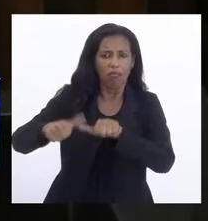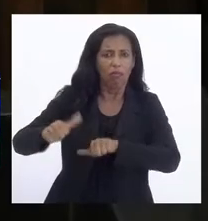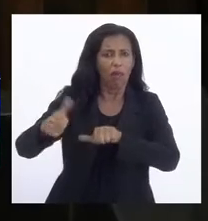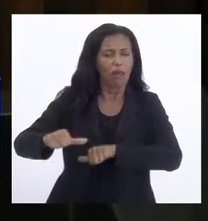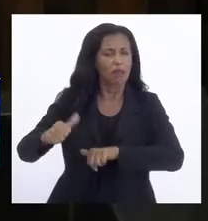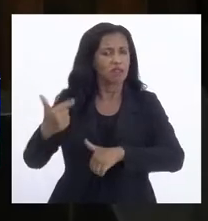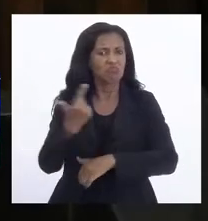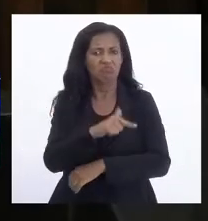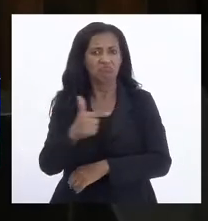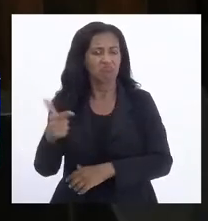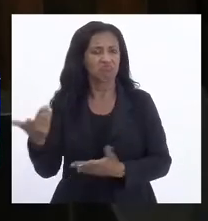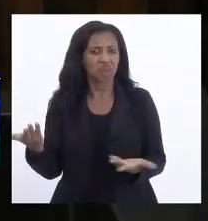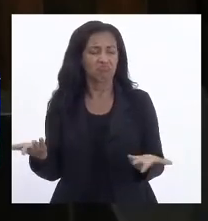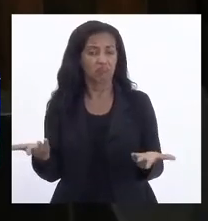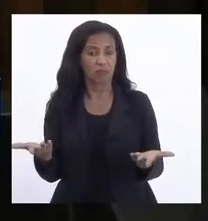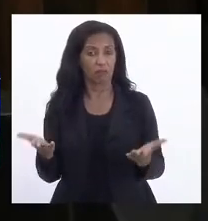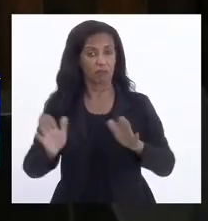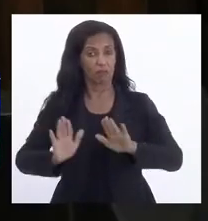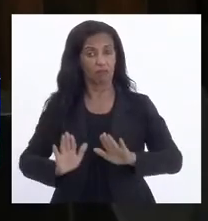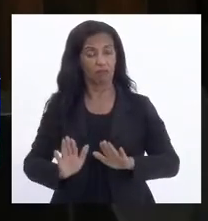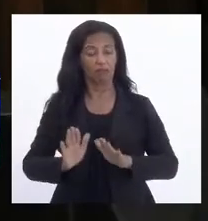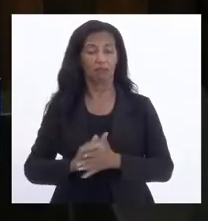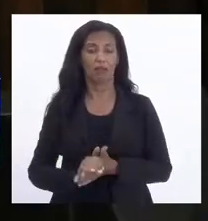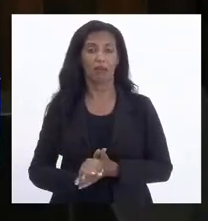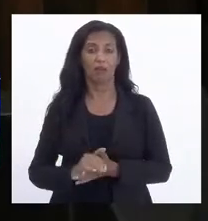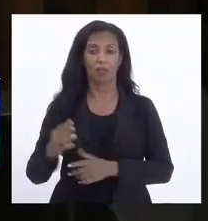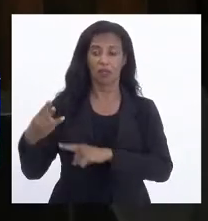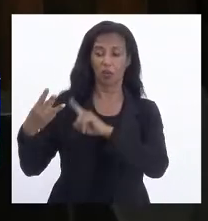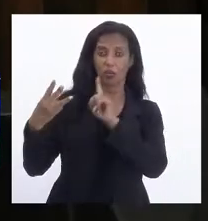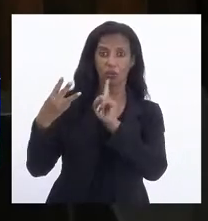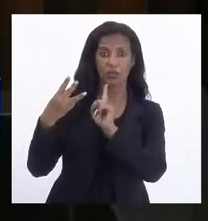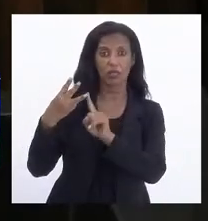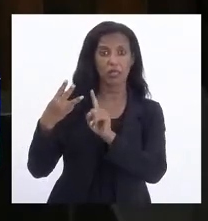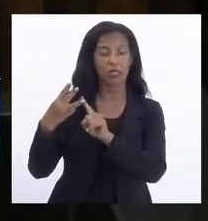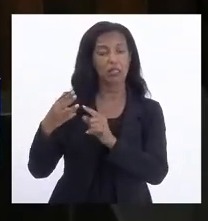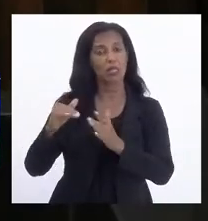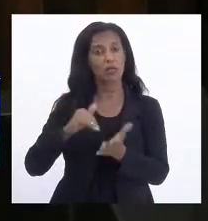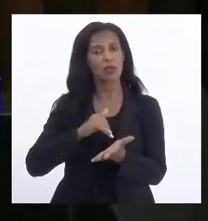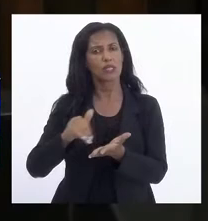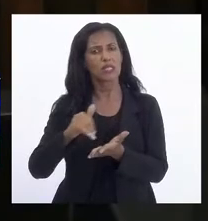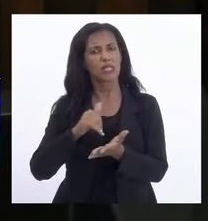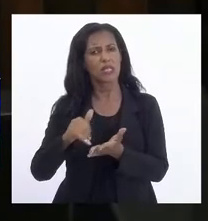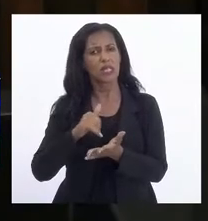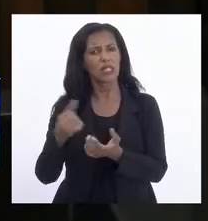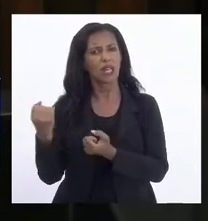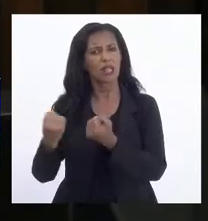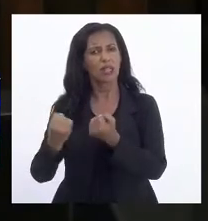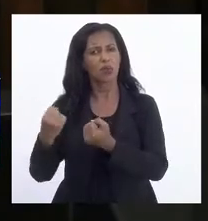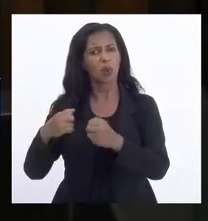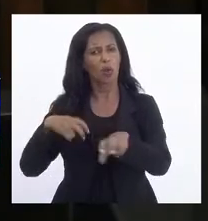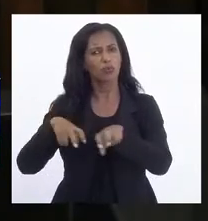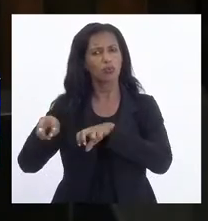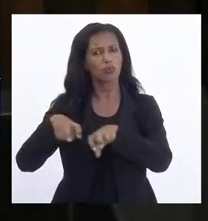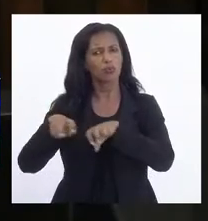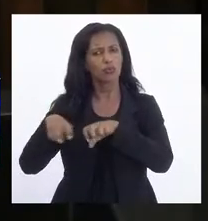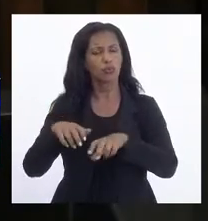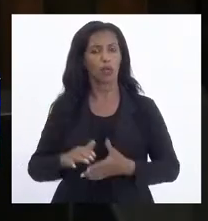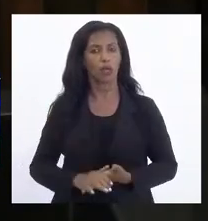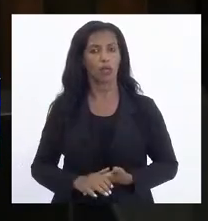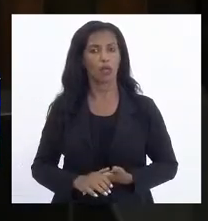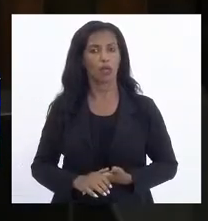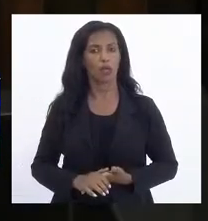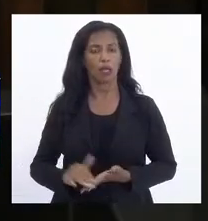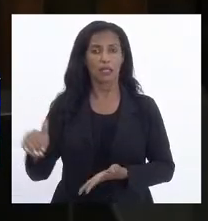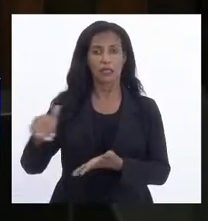mérito. Mas é o terceiro secretário de transporte. Na Secretaria